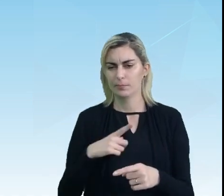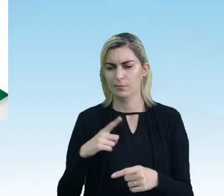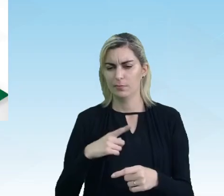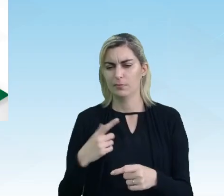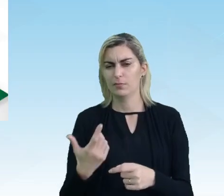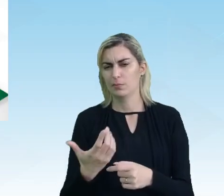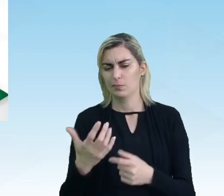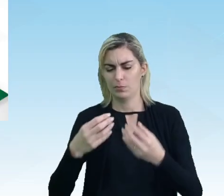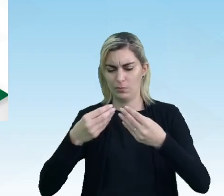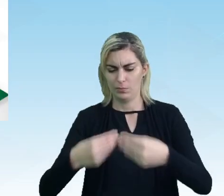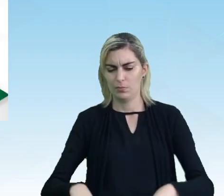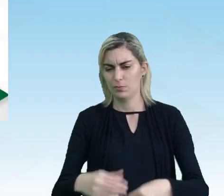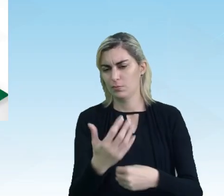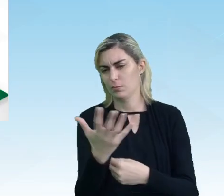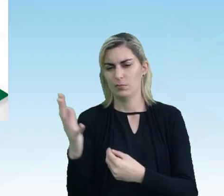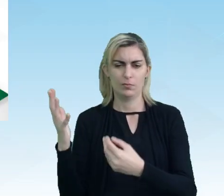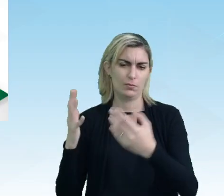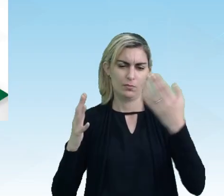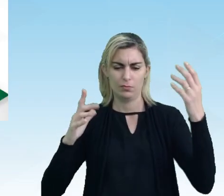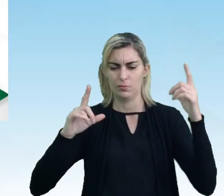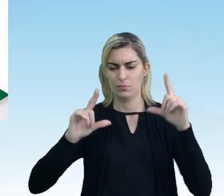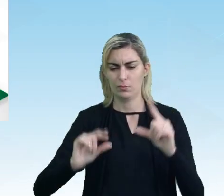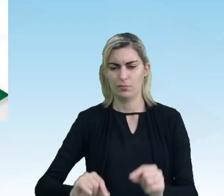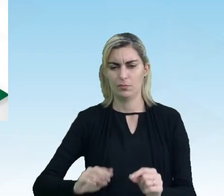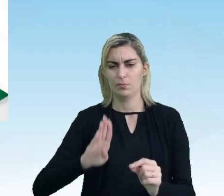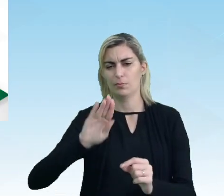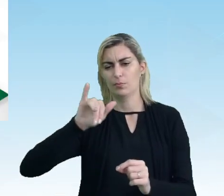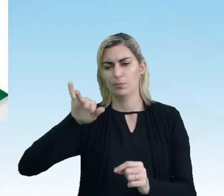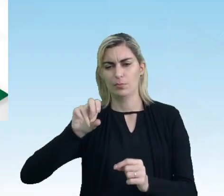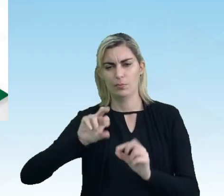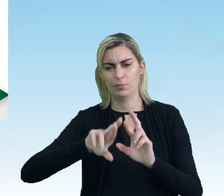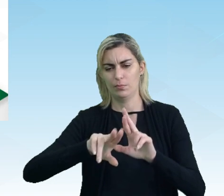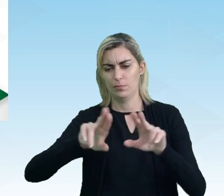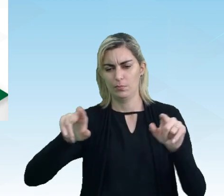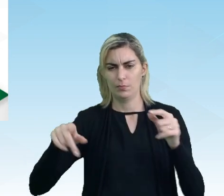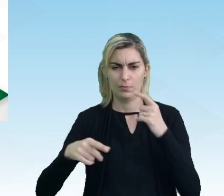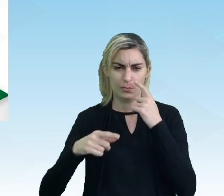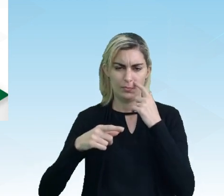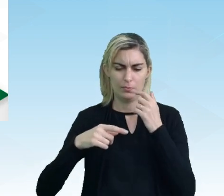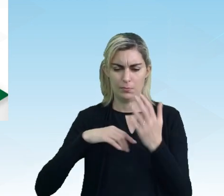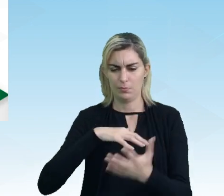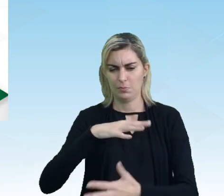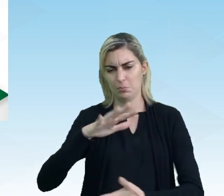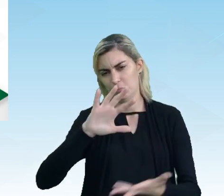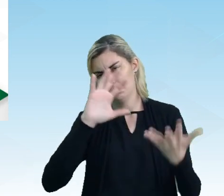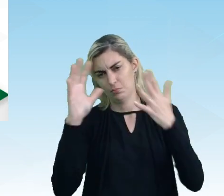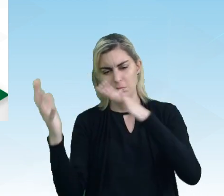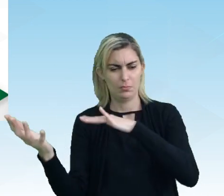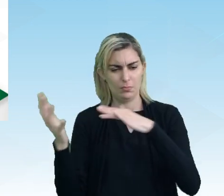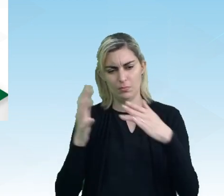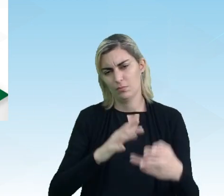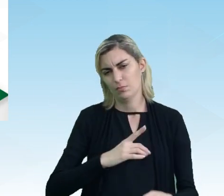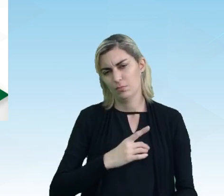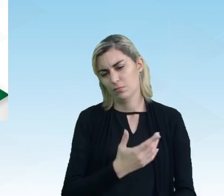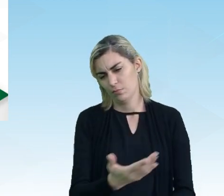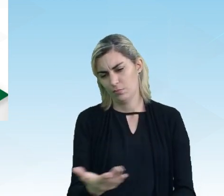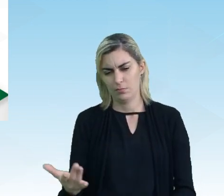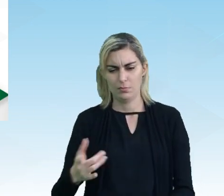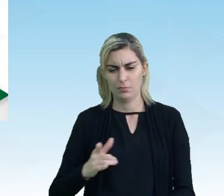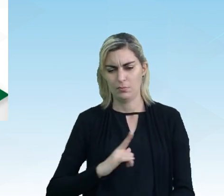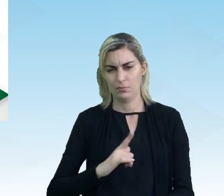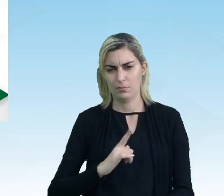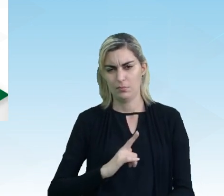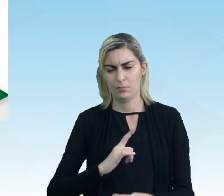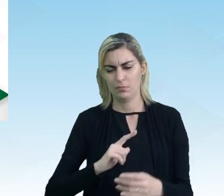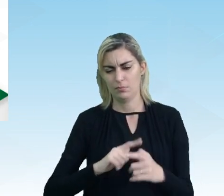desastres ambientais, vem a redução da biodiversidade, vem a extinção em massa, desequilíbrio. Ainda temos